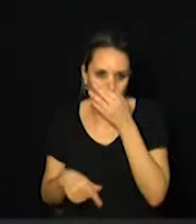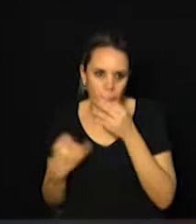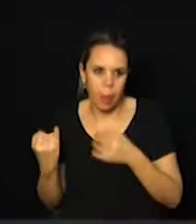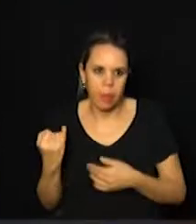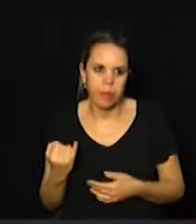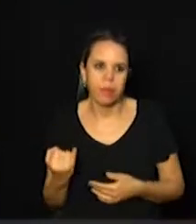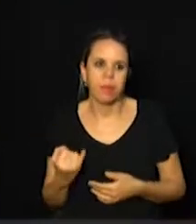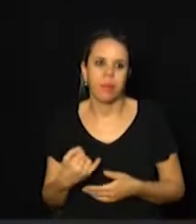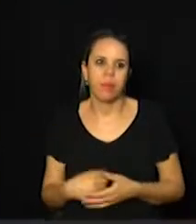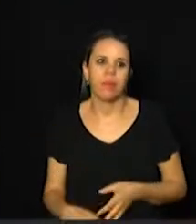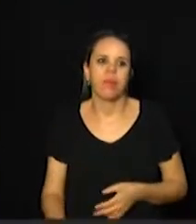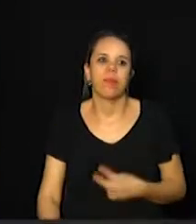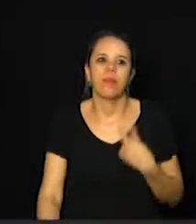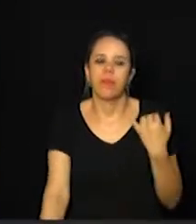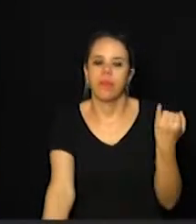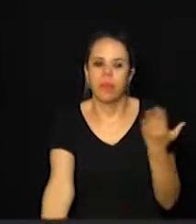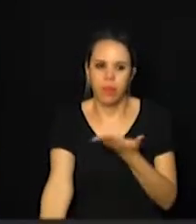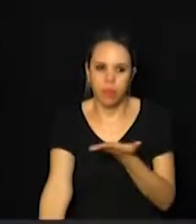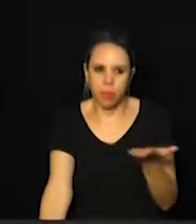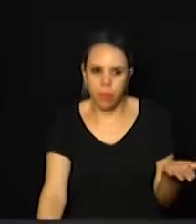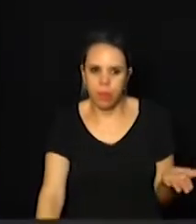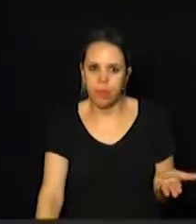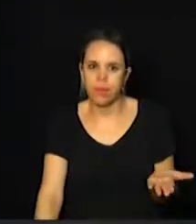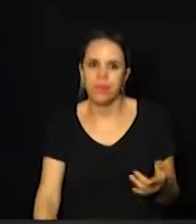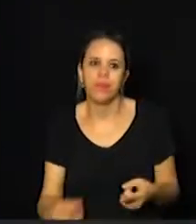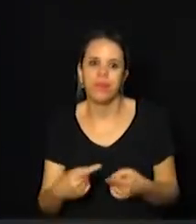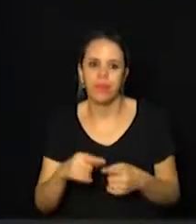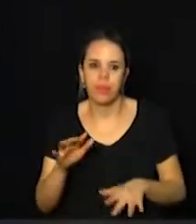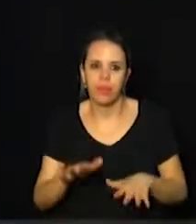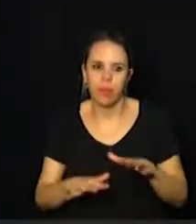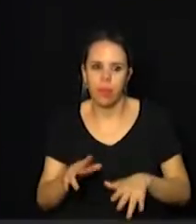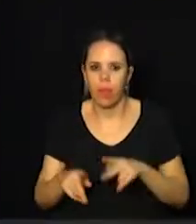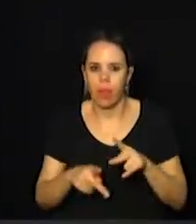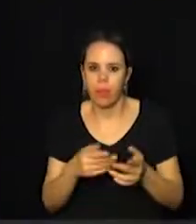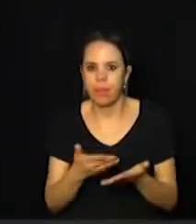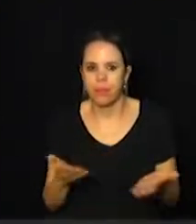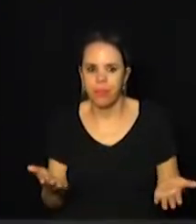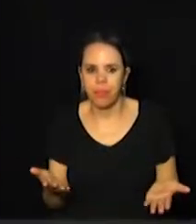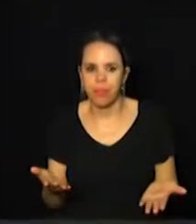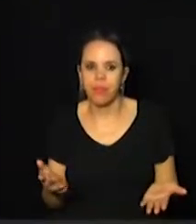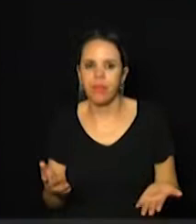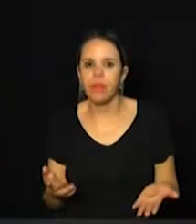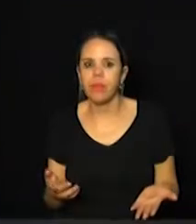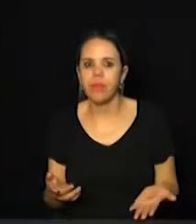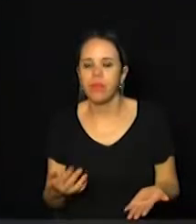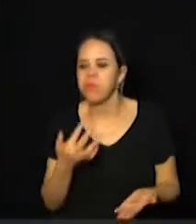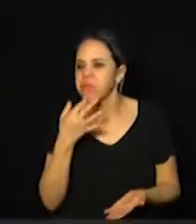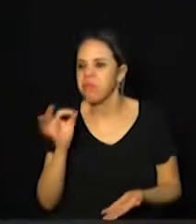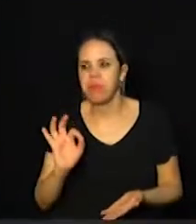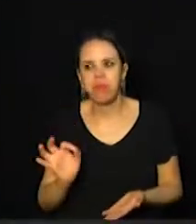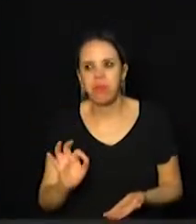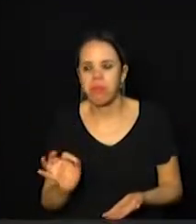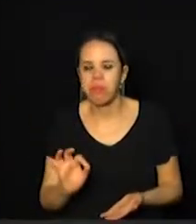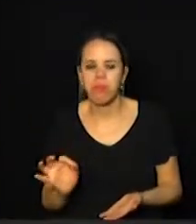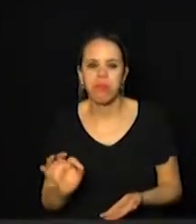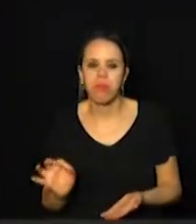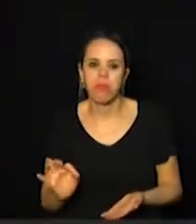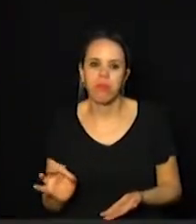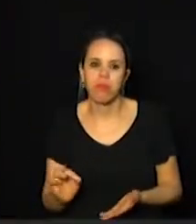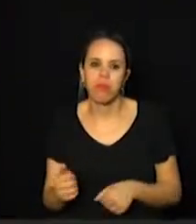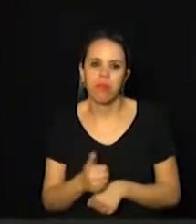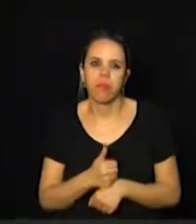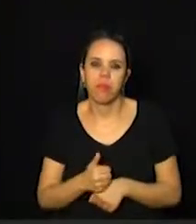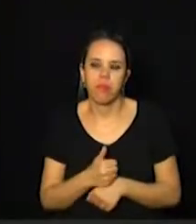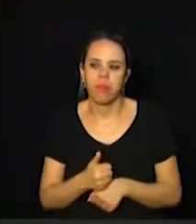muito importante vereadores muito importante porque às vezes a população ela desconhece a a